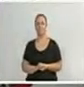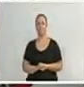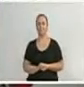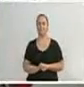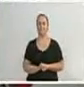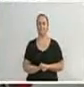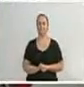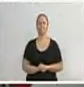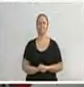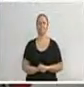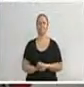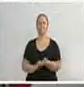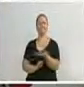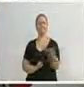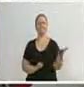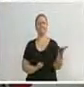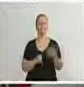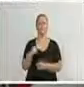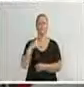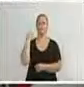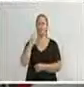Senhores vereadores,